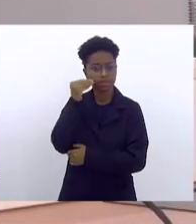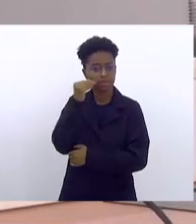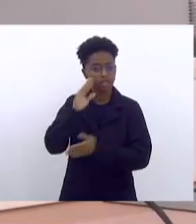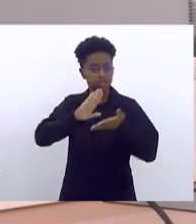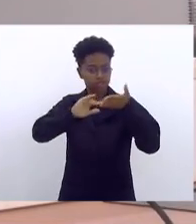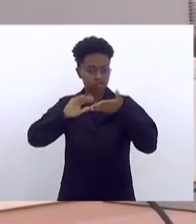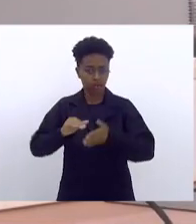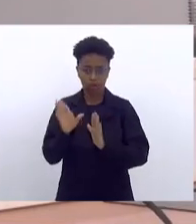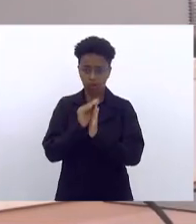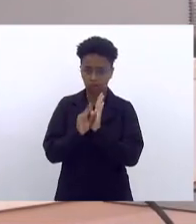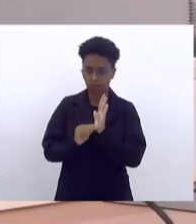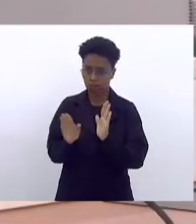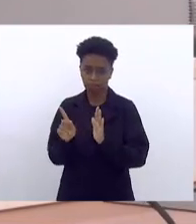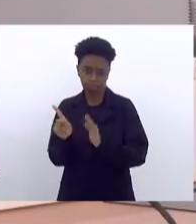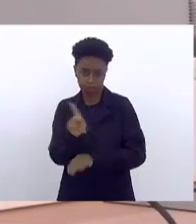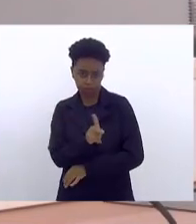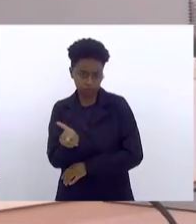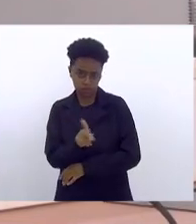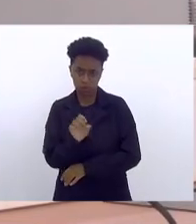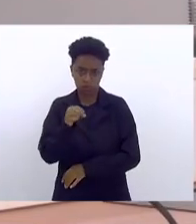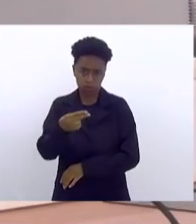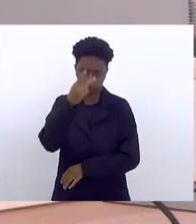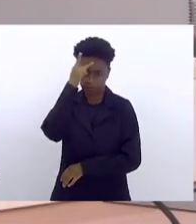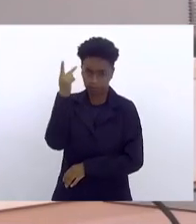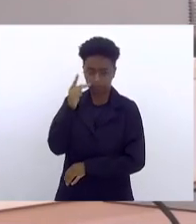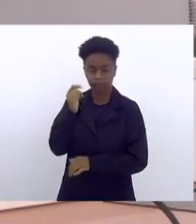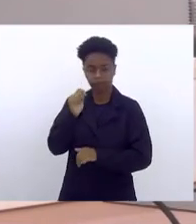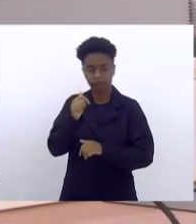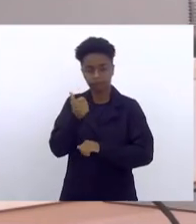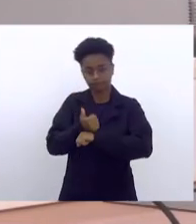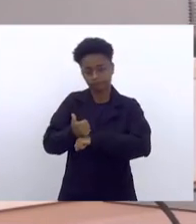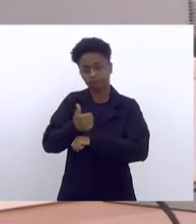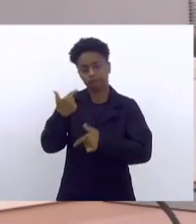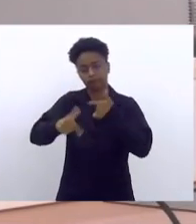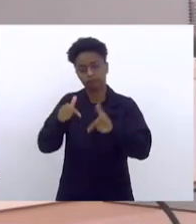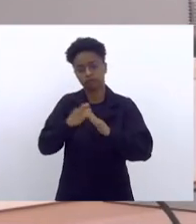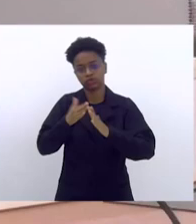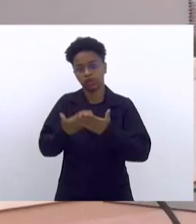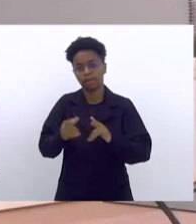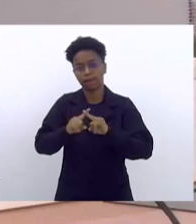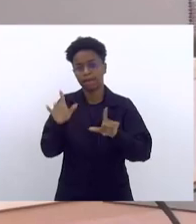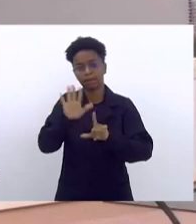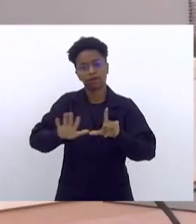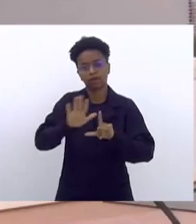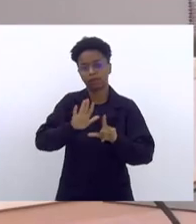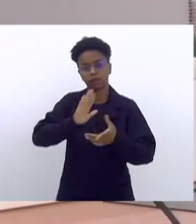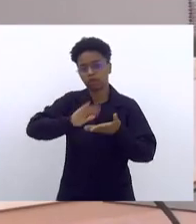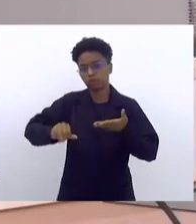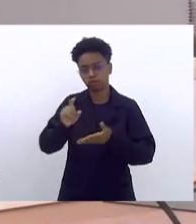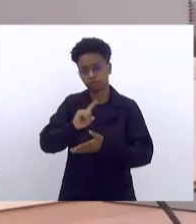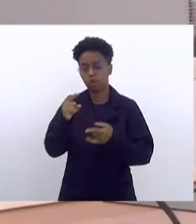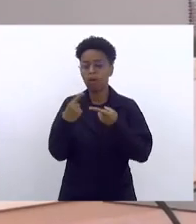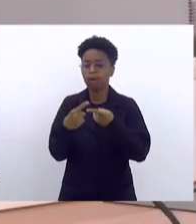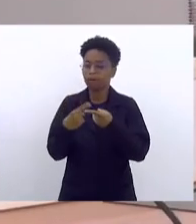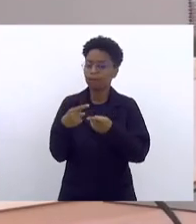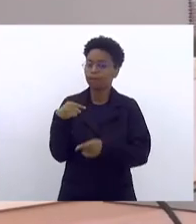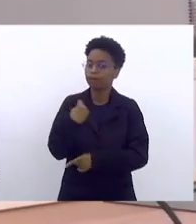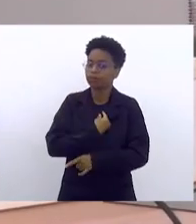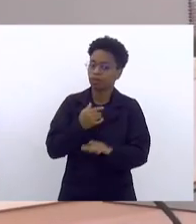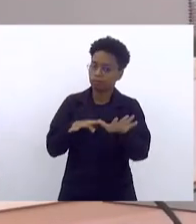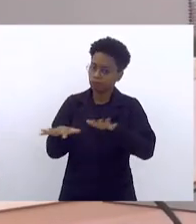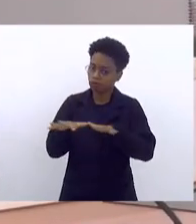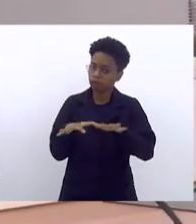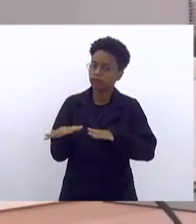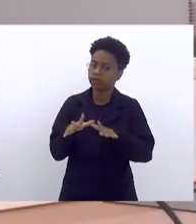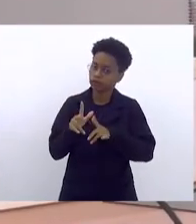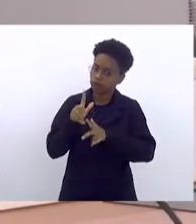conteúdo qualquer professor agente escolar tentou remover e essas plataformas não fizeram e a gente vai mobilizar